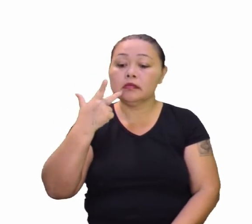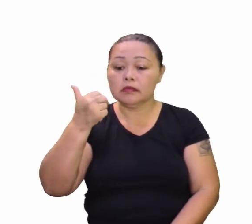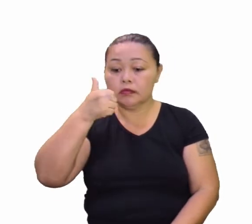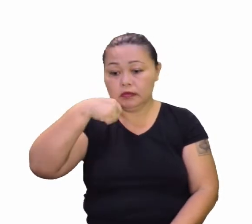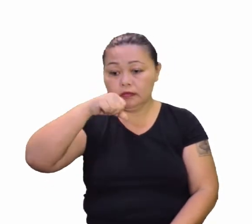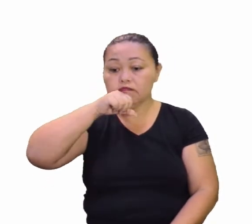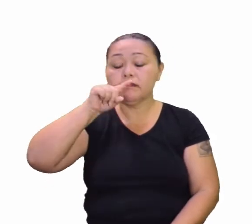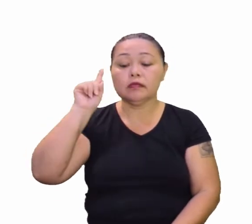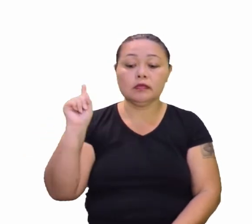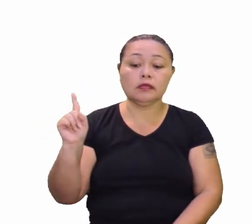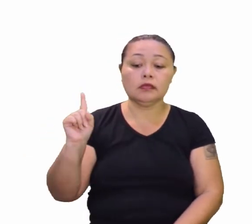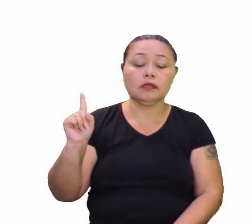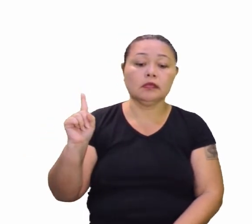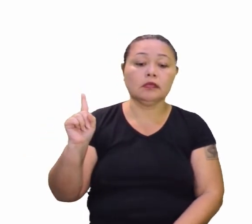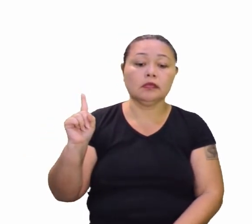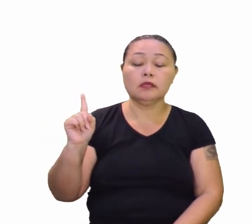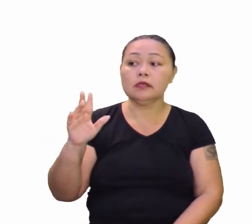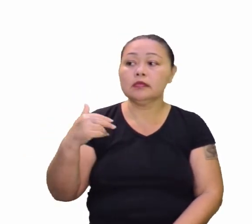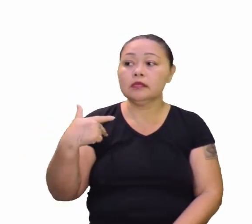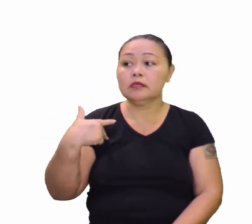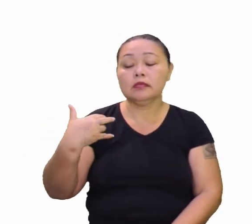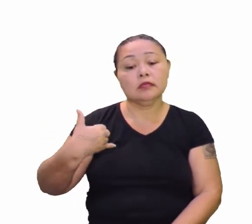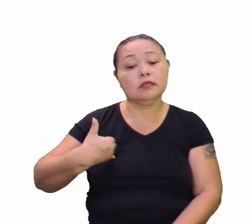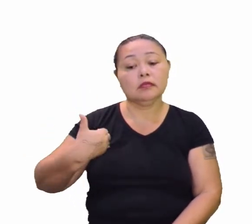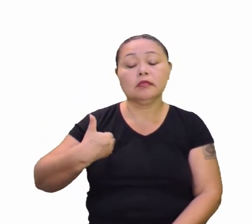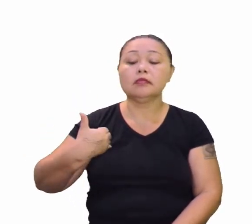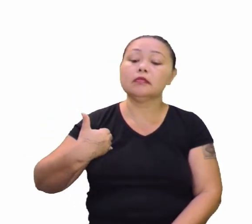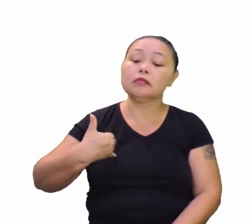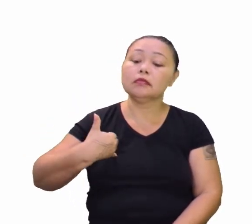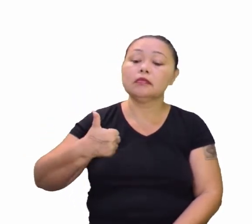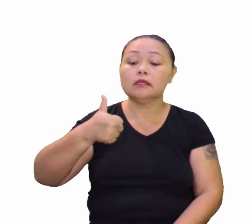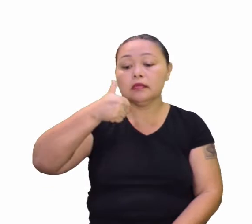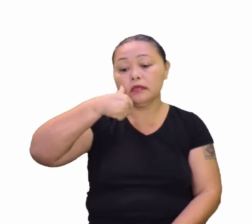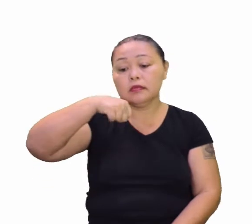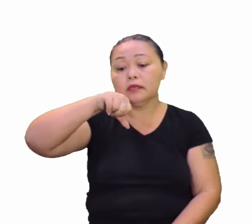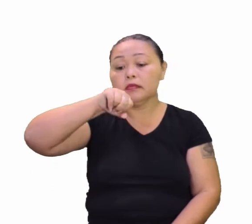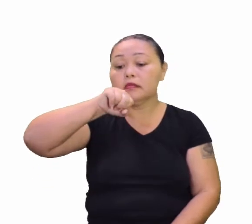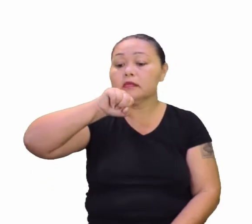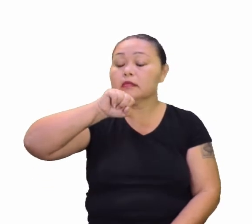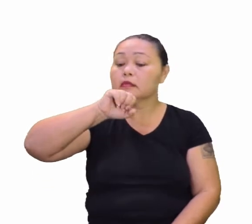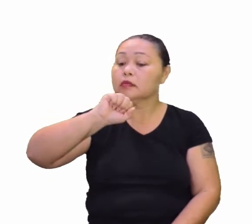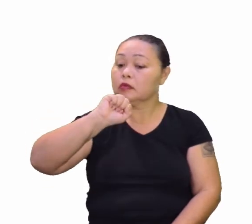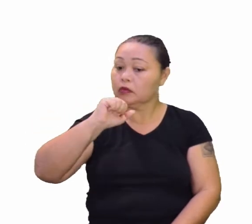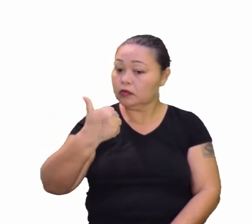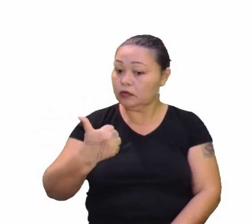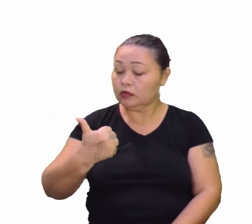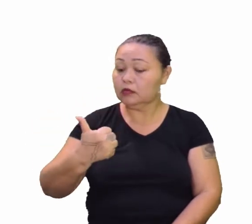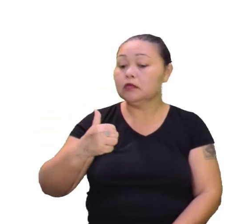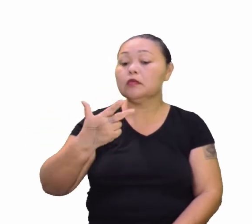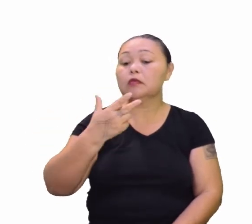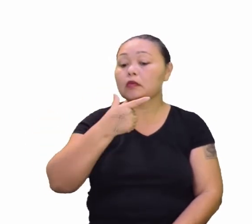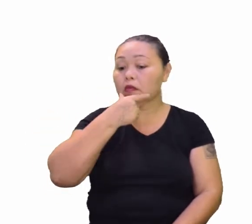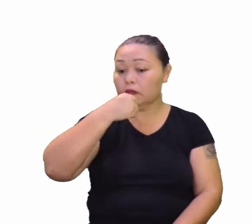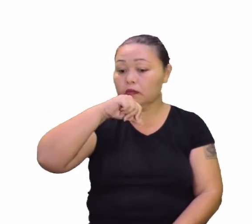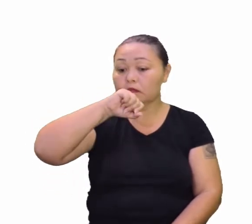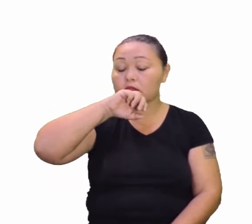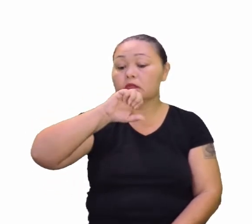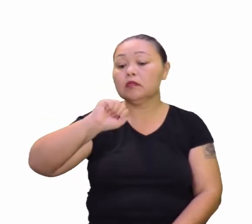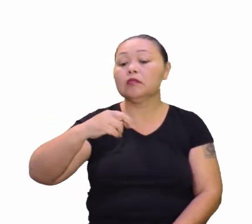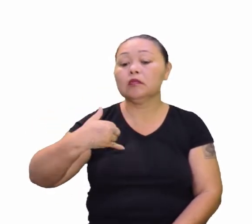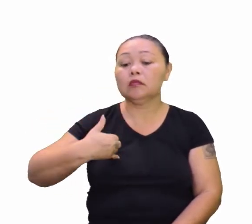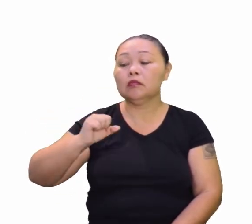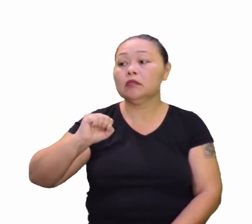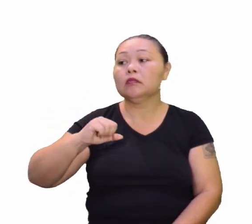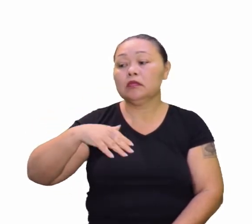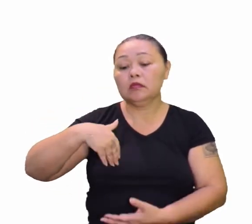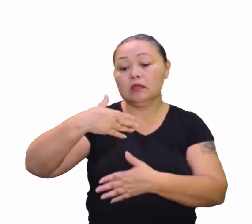aí. Então Entraram, já. com certeza. Meu pai está com 80, minha mãe com 81. Olha, aumentou, né? A tendência é